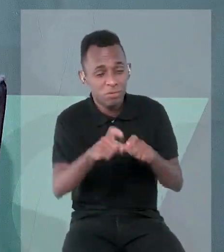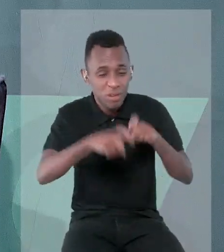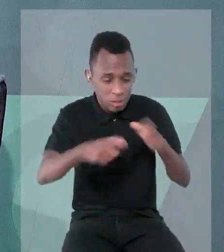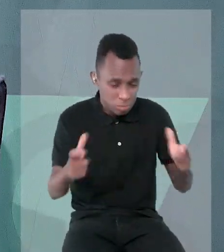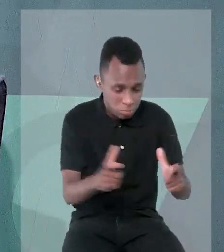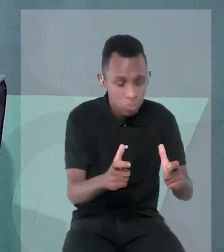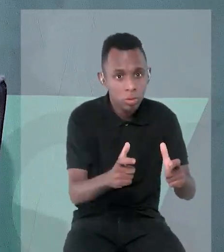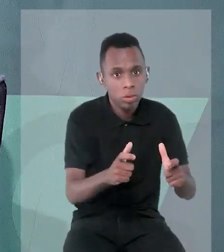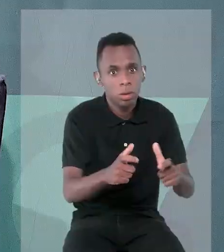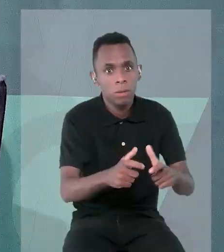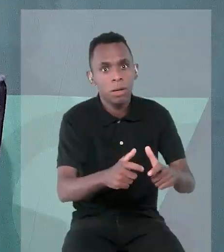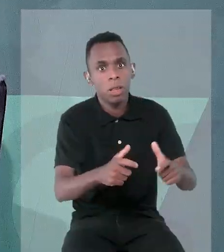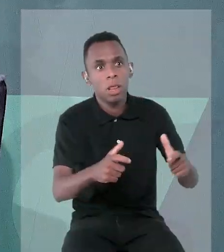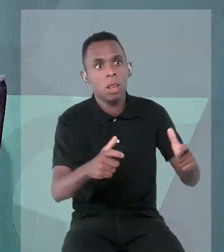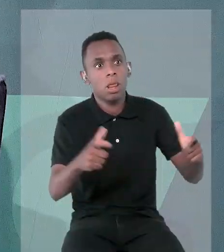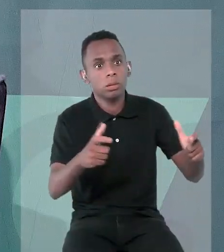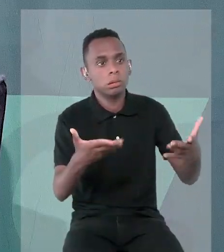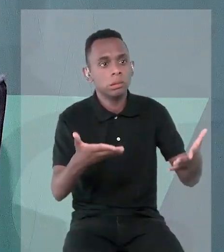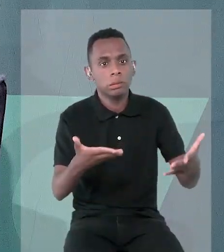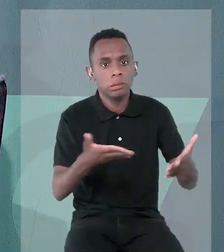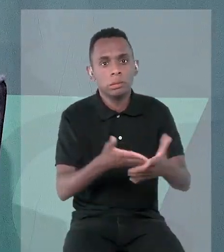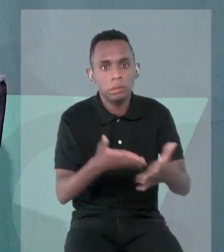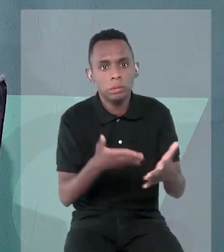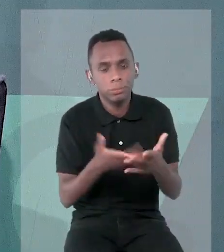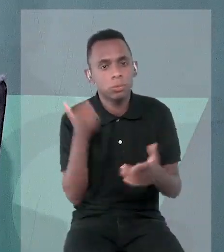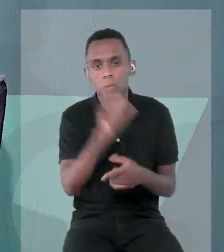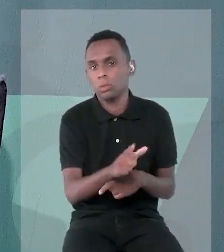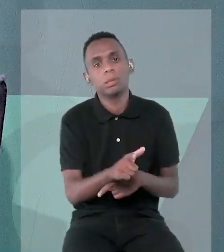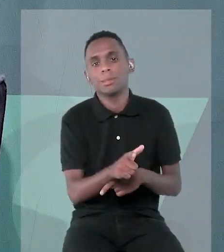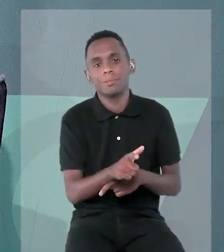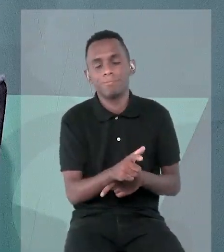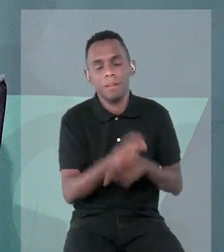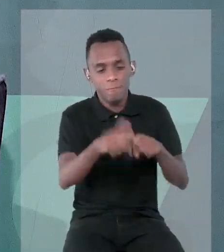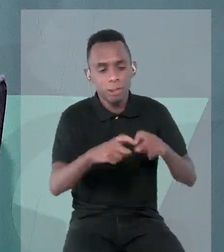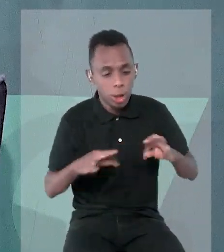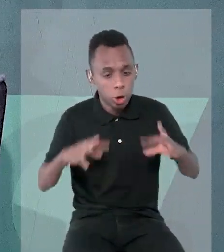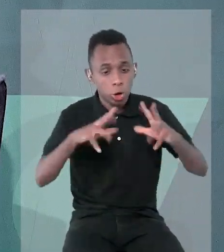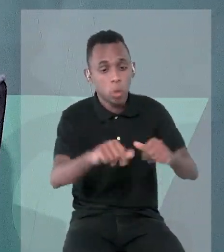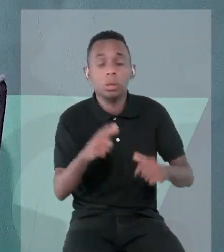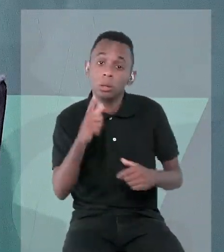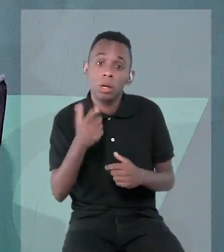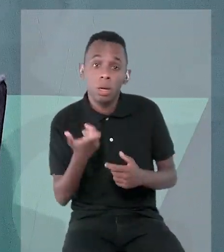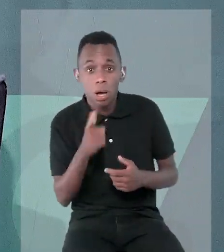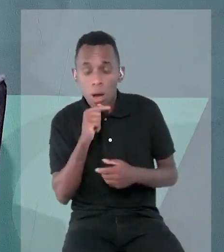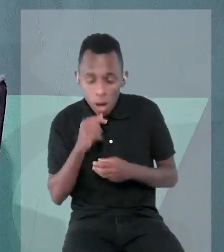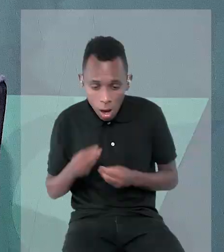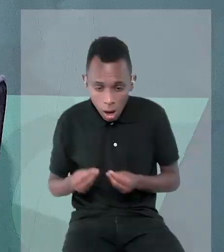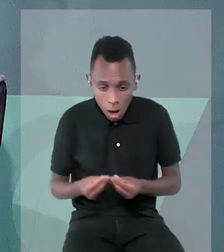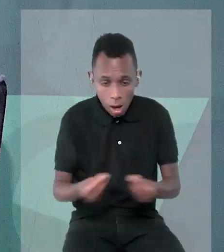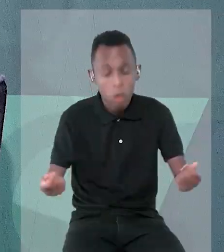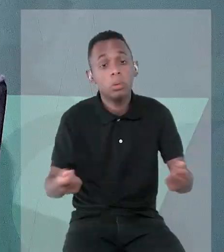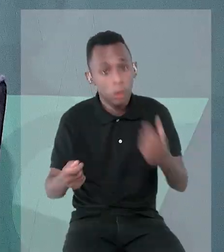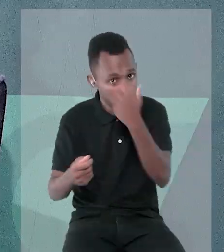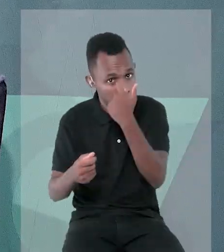10 hectares, se torna muito grande para esse café e esse cacau, eles não conseguem usar a fazenda toda. Então, com essa água e com essa terra, os